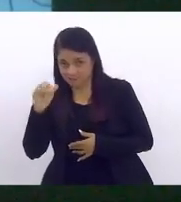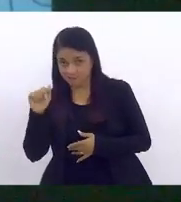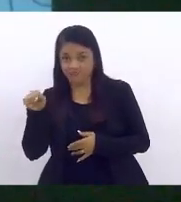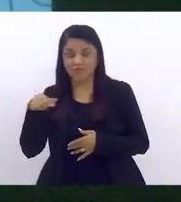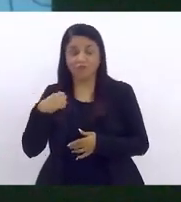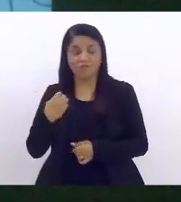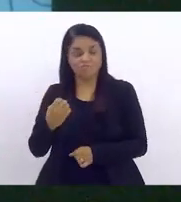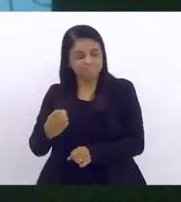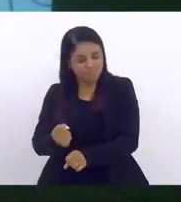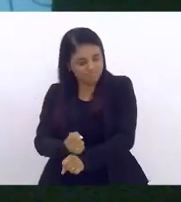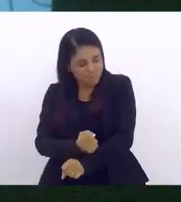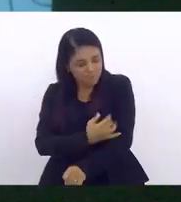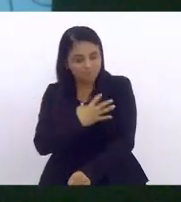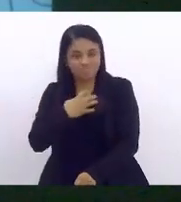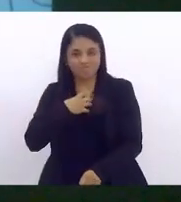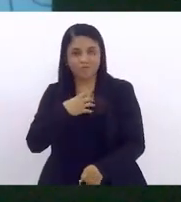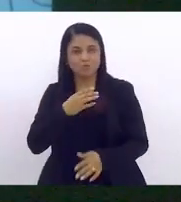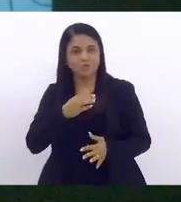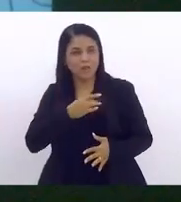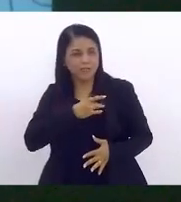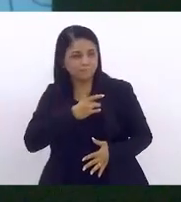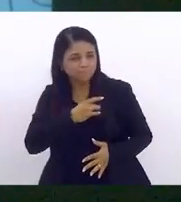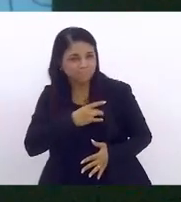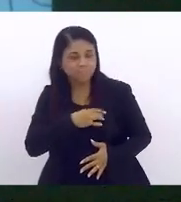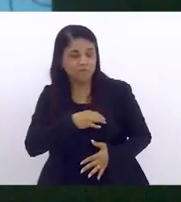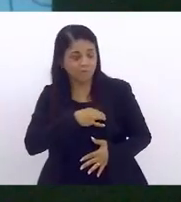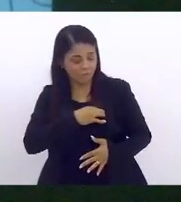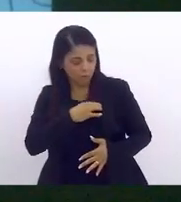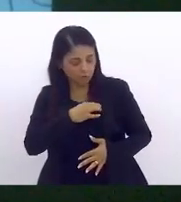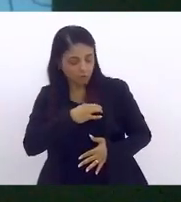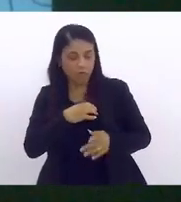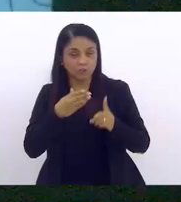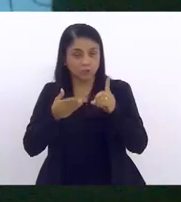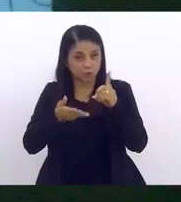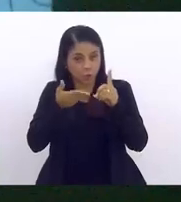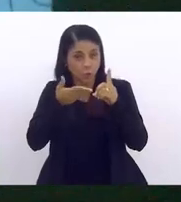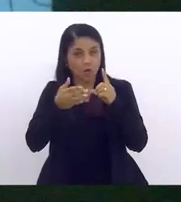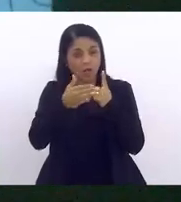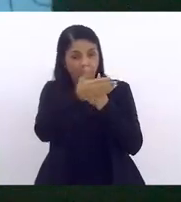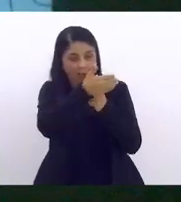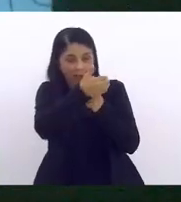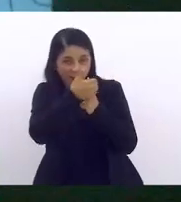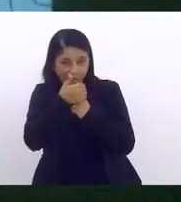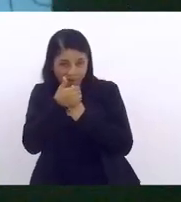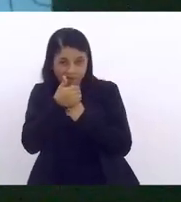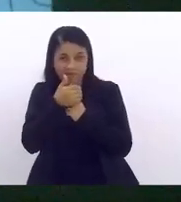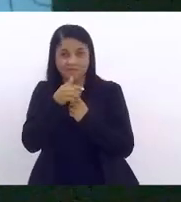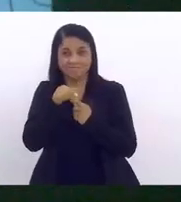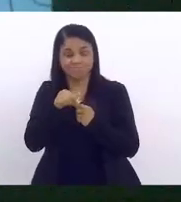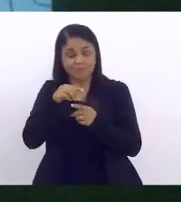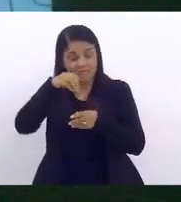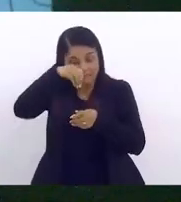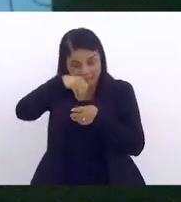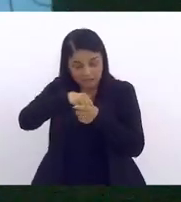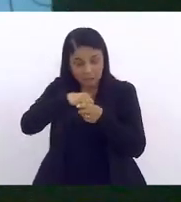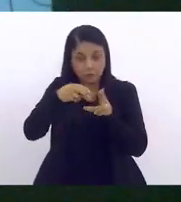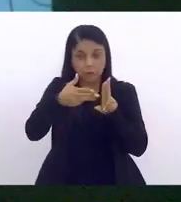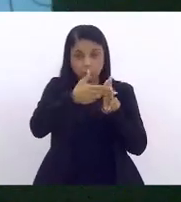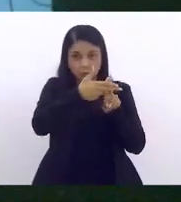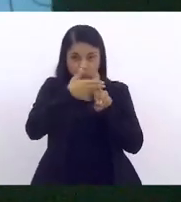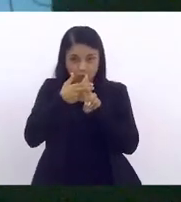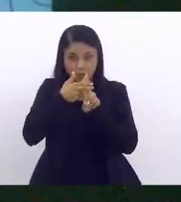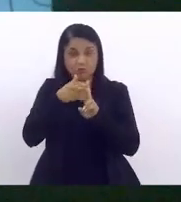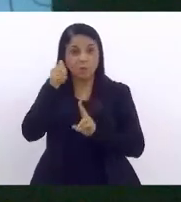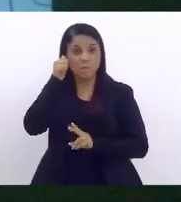em voluntariado, em doulas, em atender e acolher pessoas, dentro do SUS são mulheres